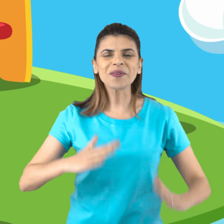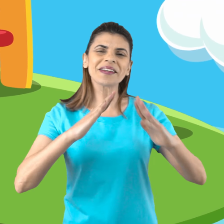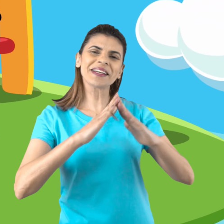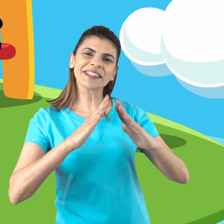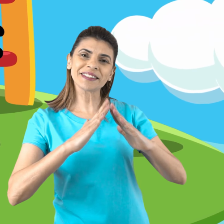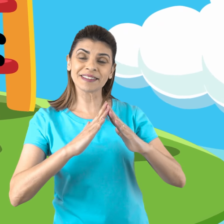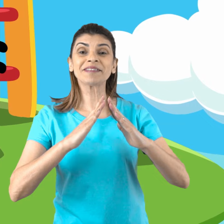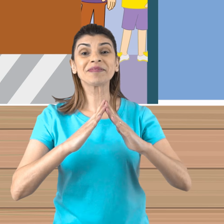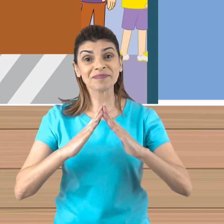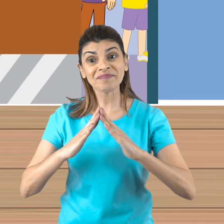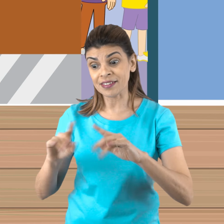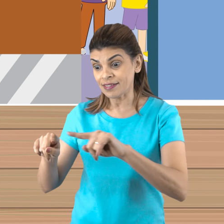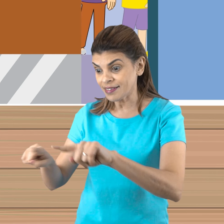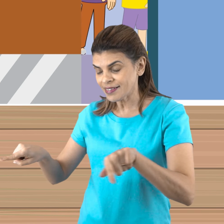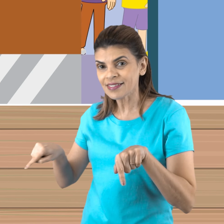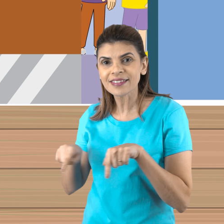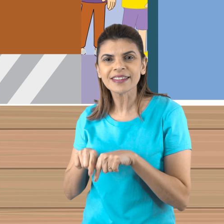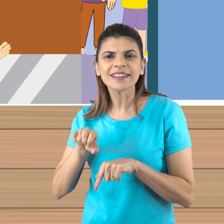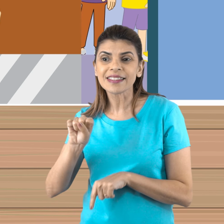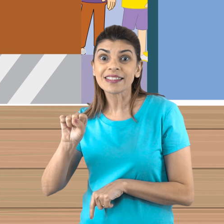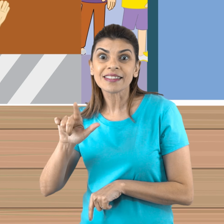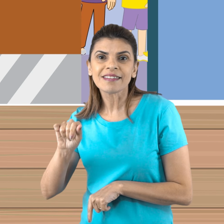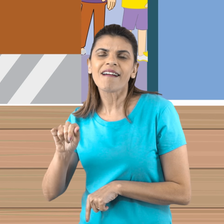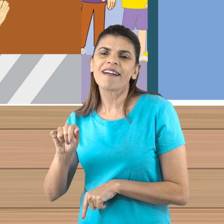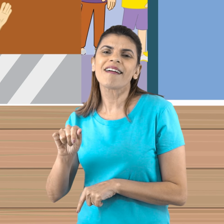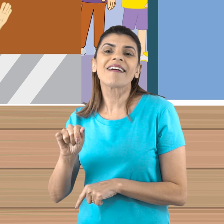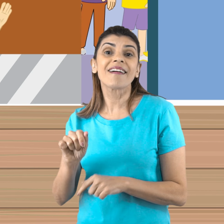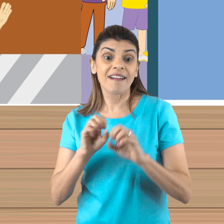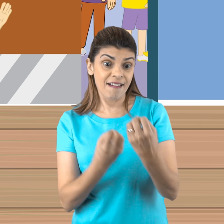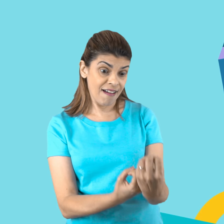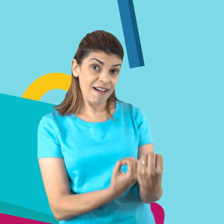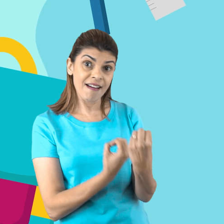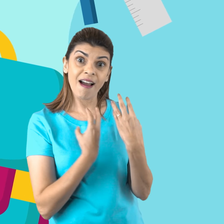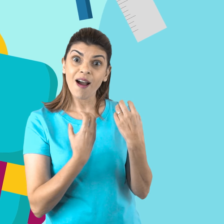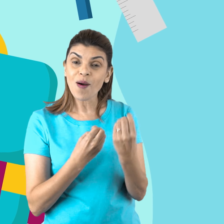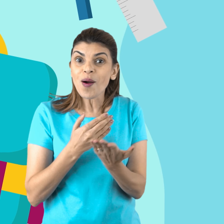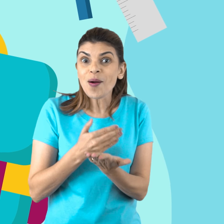lar vamos para a sala a aula já vai